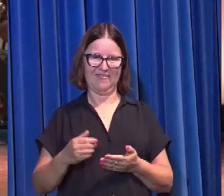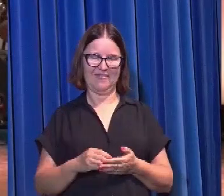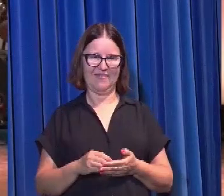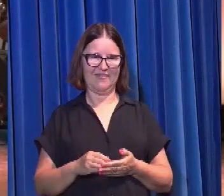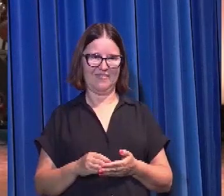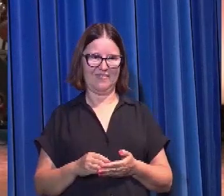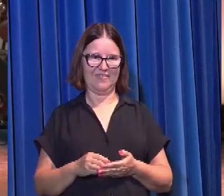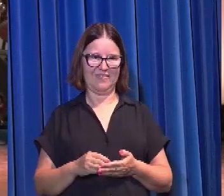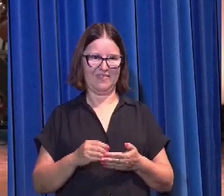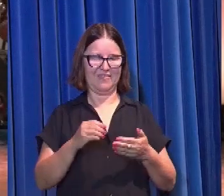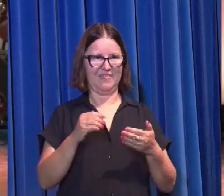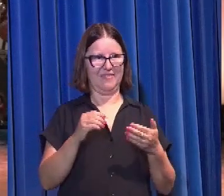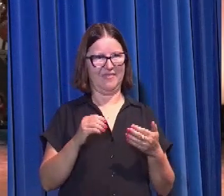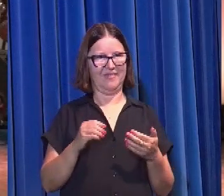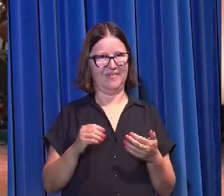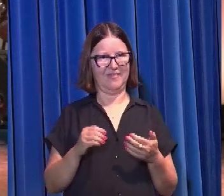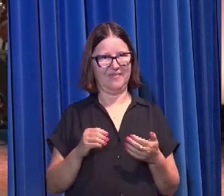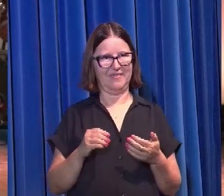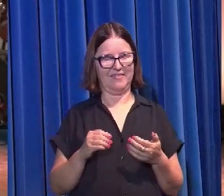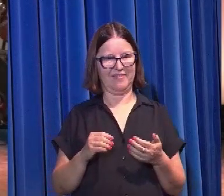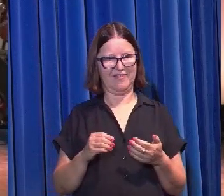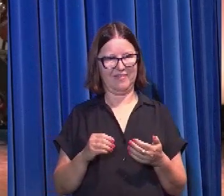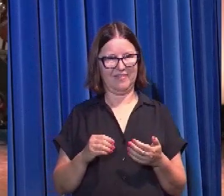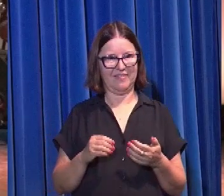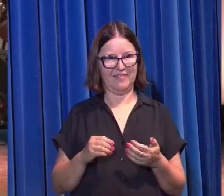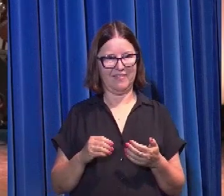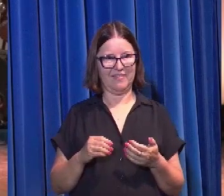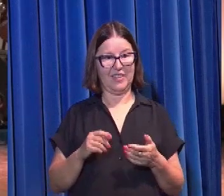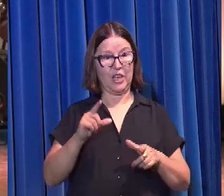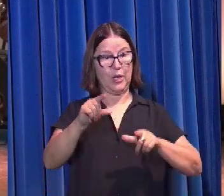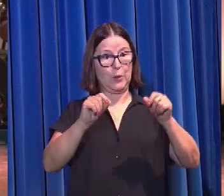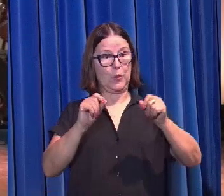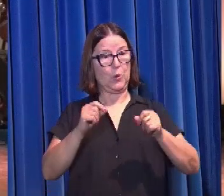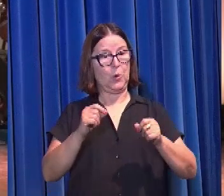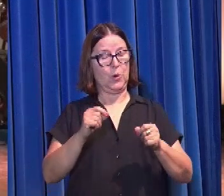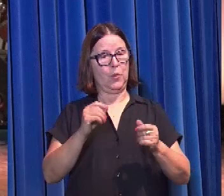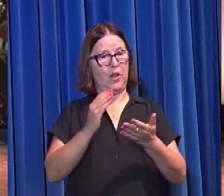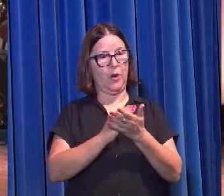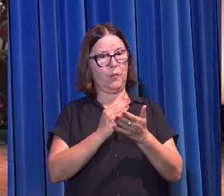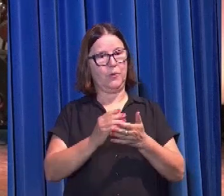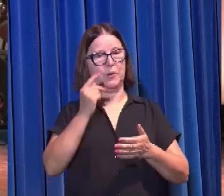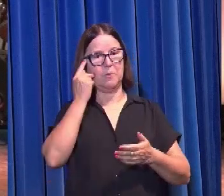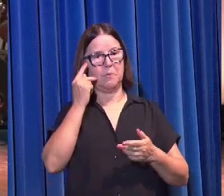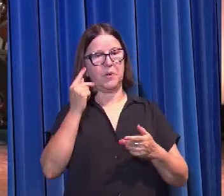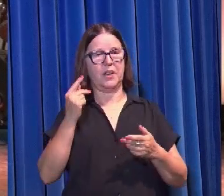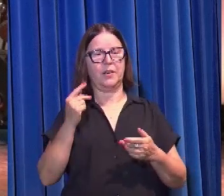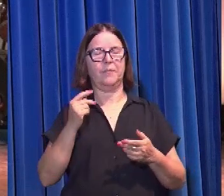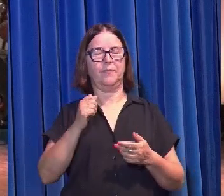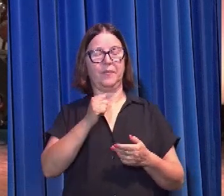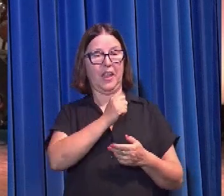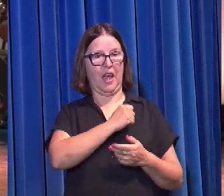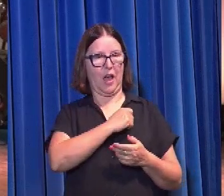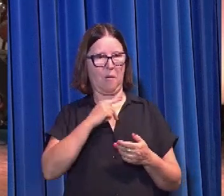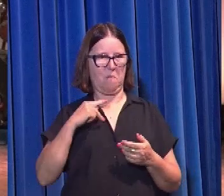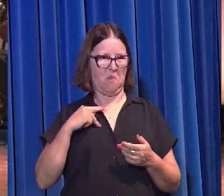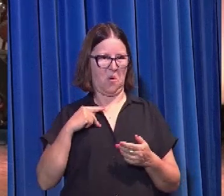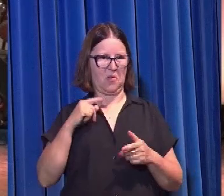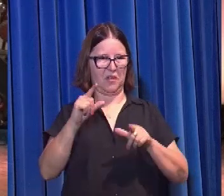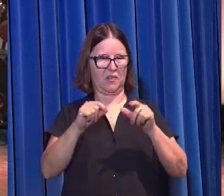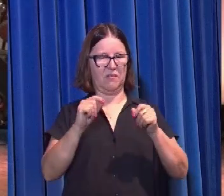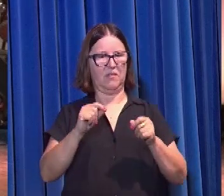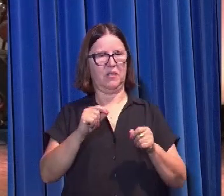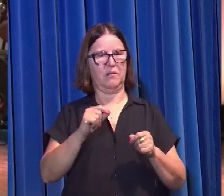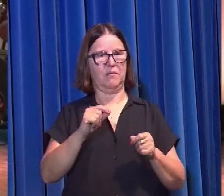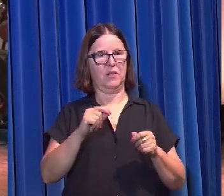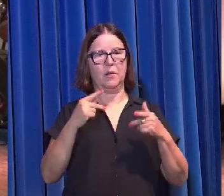E ele mesmo concedeu uns para apóstolos, outros para profetas, outros para evangelistas